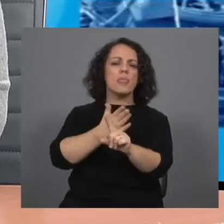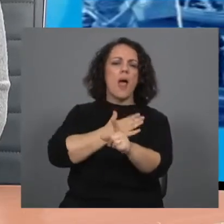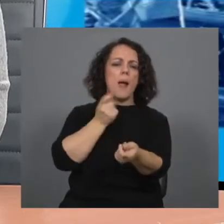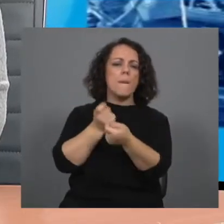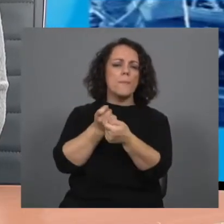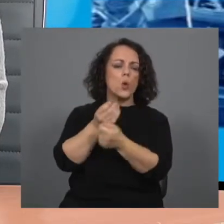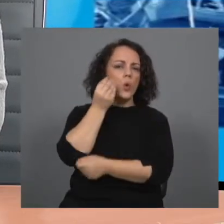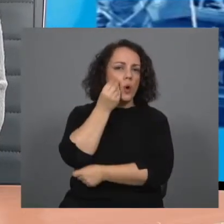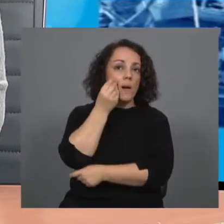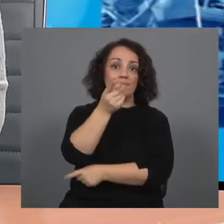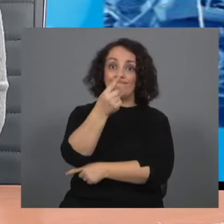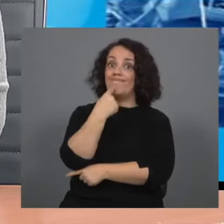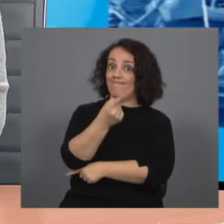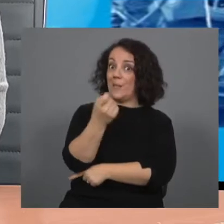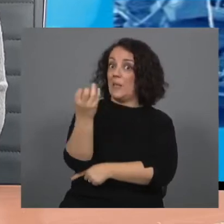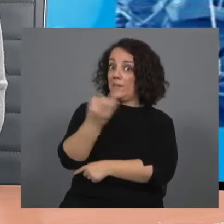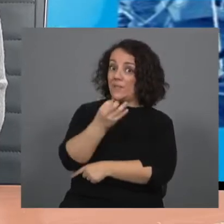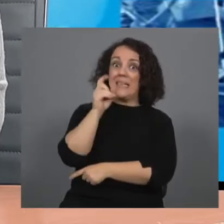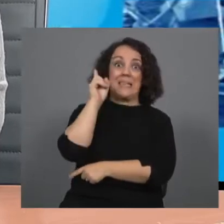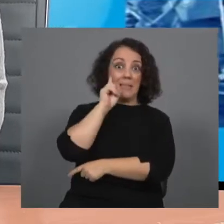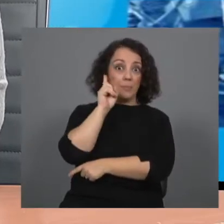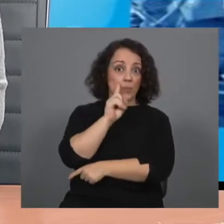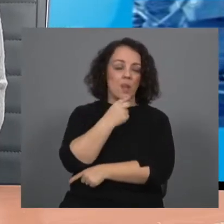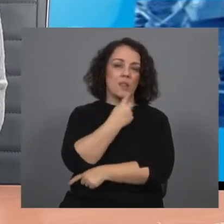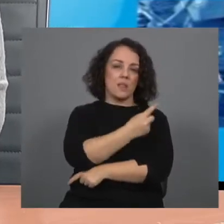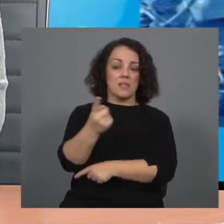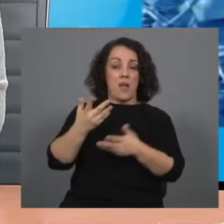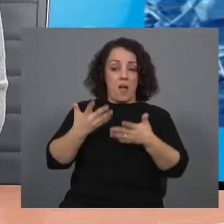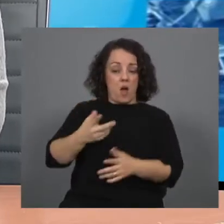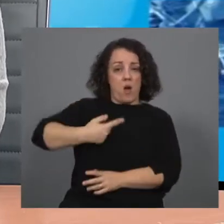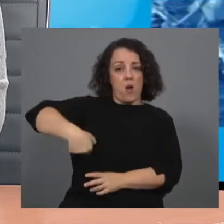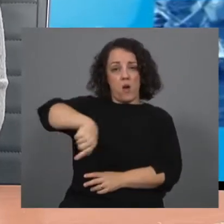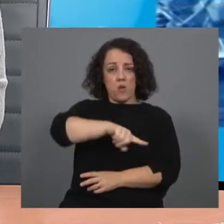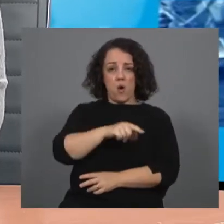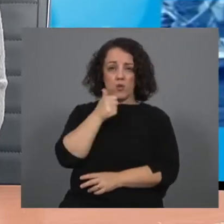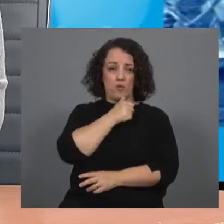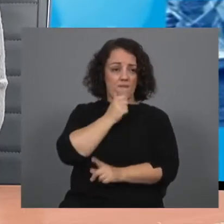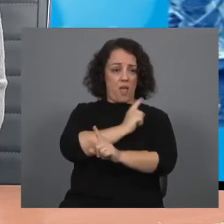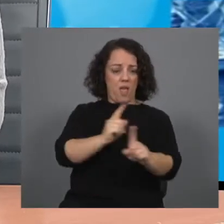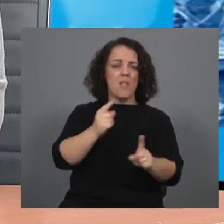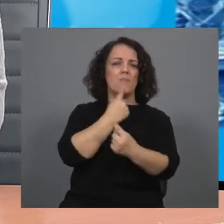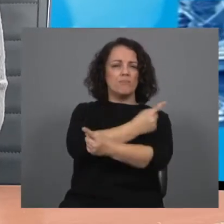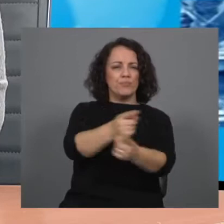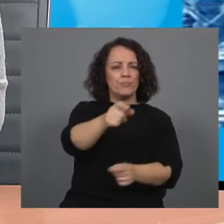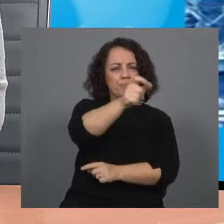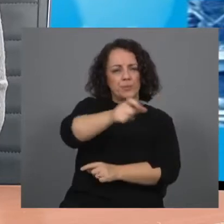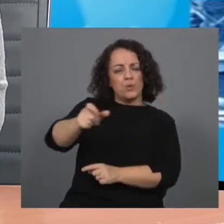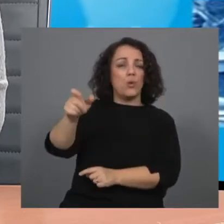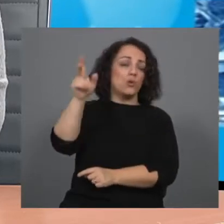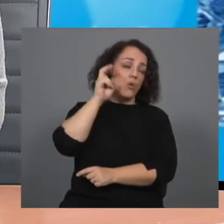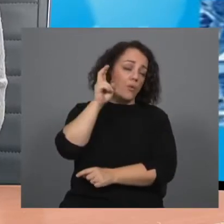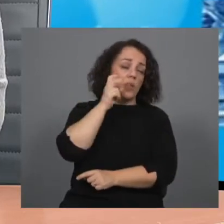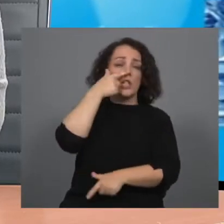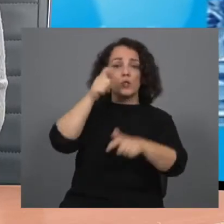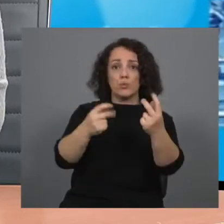distanciamento físico. Nunca é demais sublinhar o que se está a passar e nunca é demais dizer às pessoas que nos ouvem, a todas as pessoas,